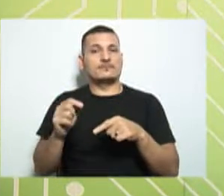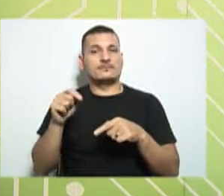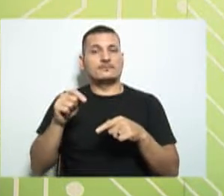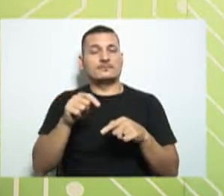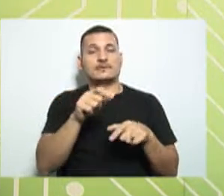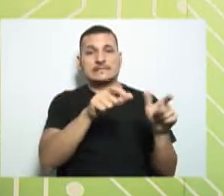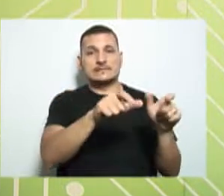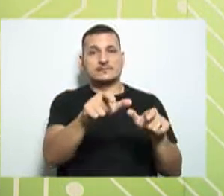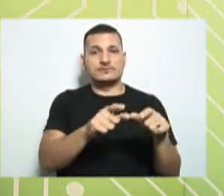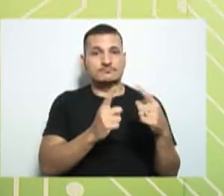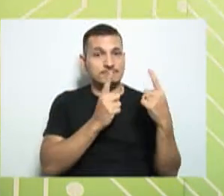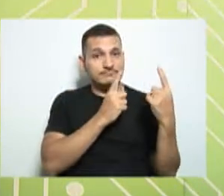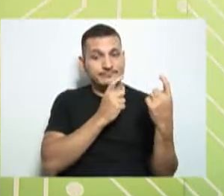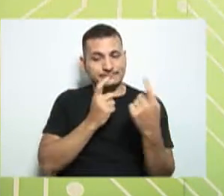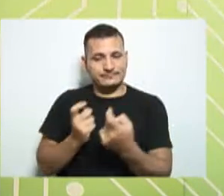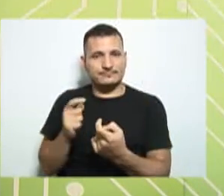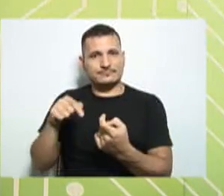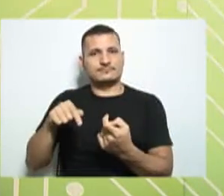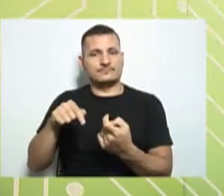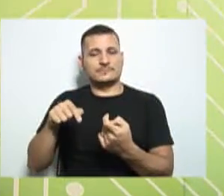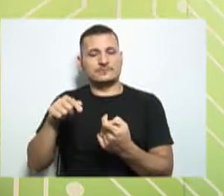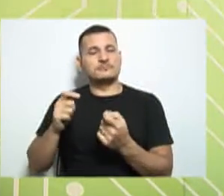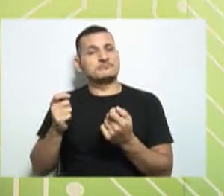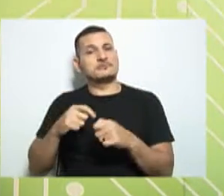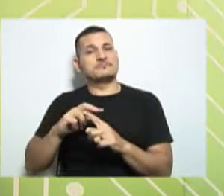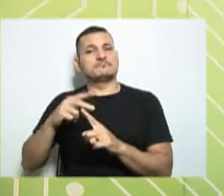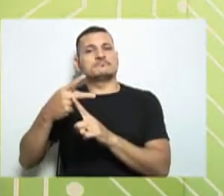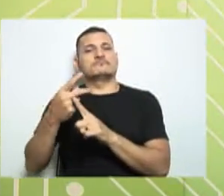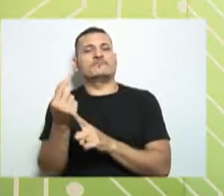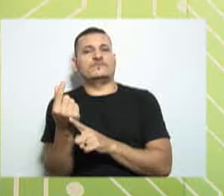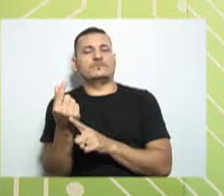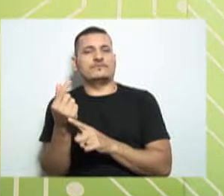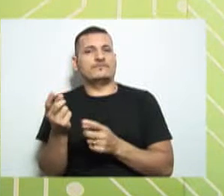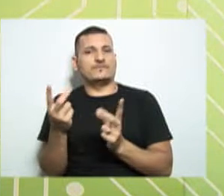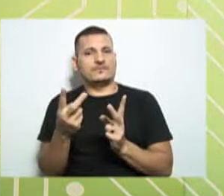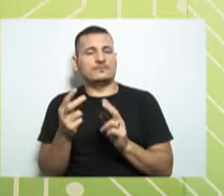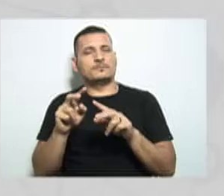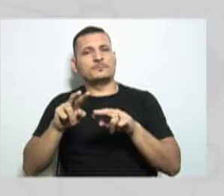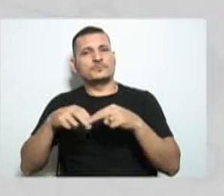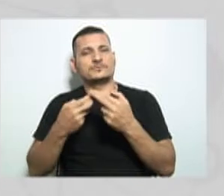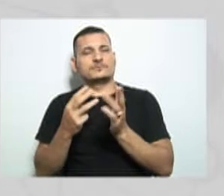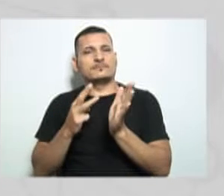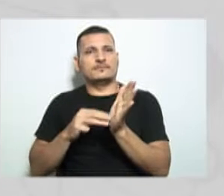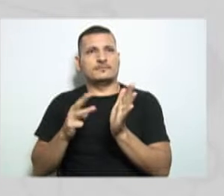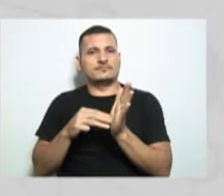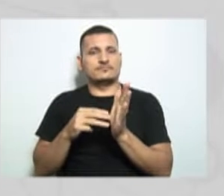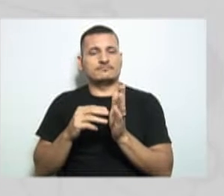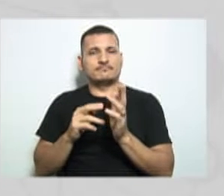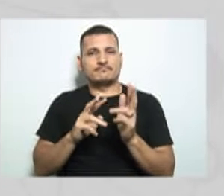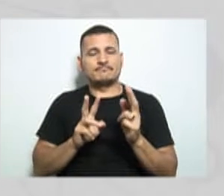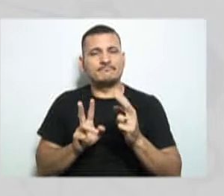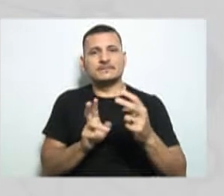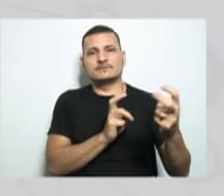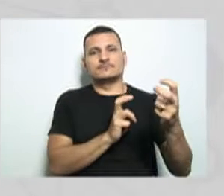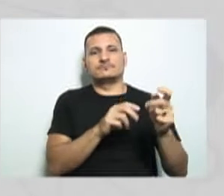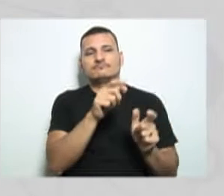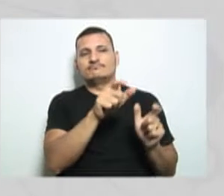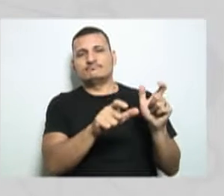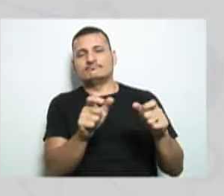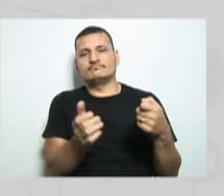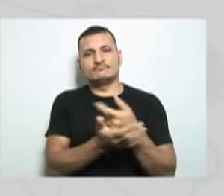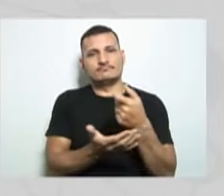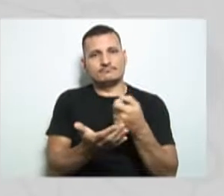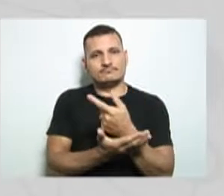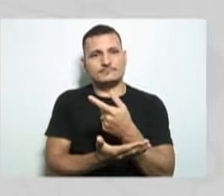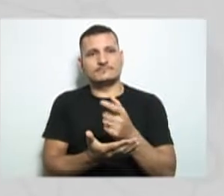fazer esse produto a um valor maior. Então, por isso que se chama método baseado percebido pelo consumidor. Professora Fernanda? Eu